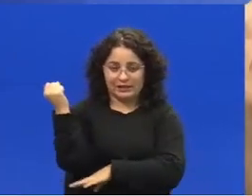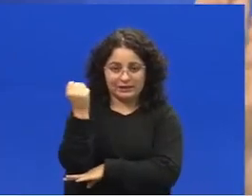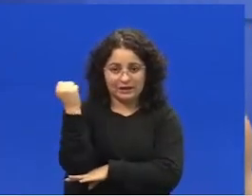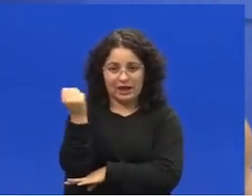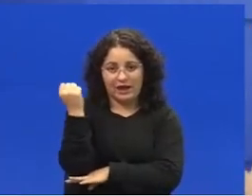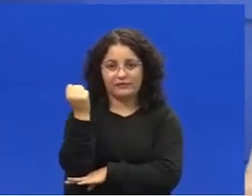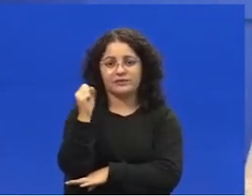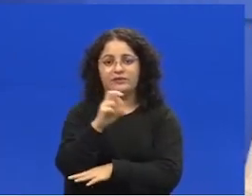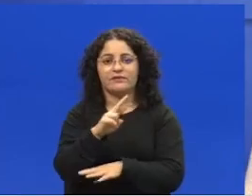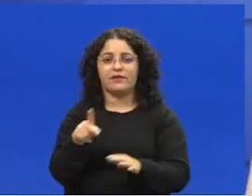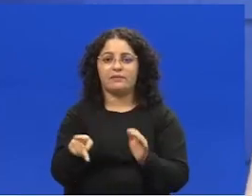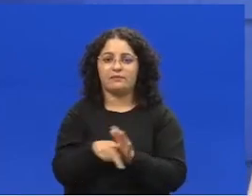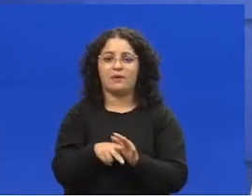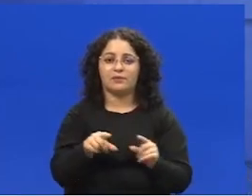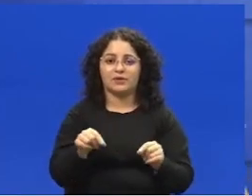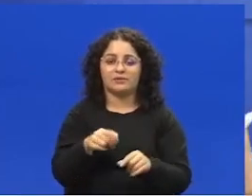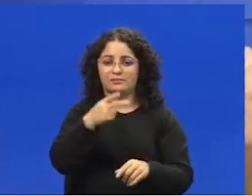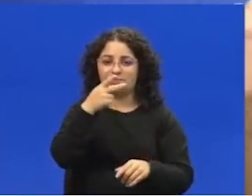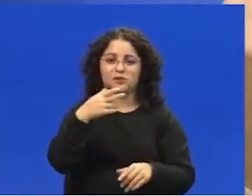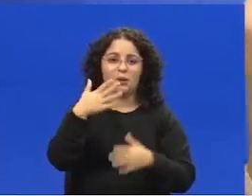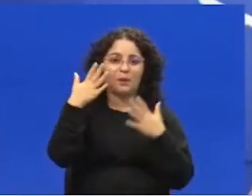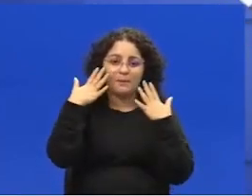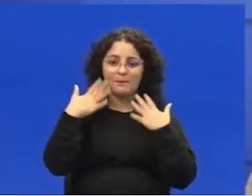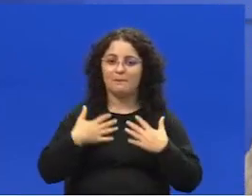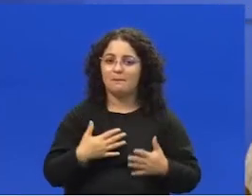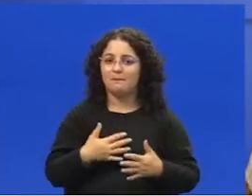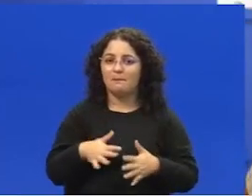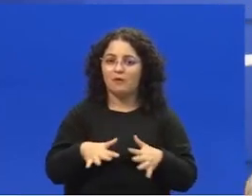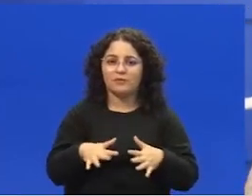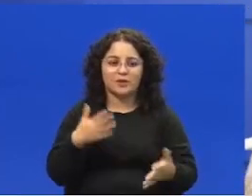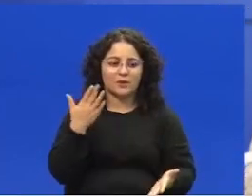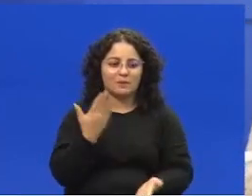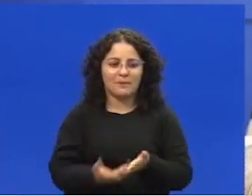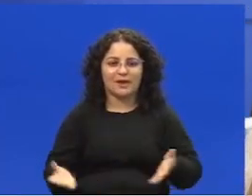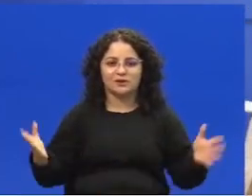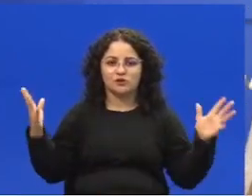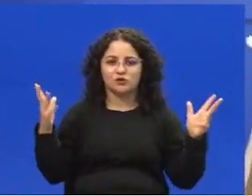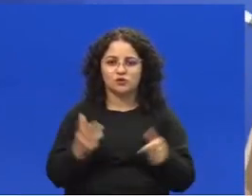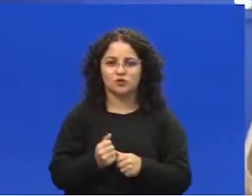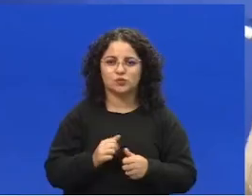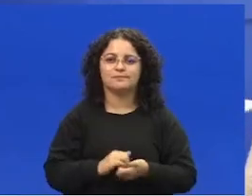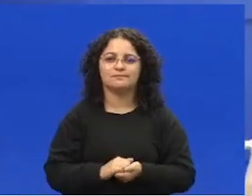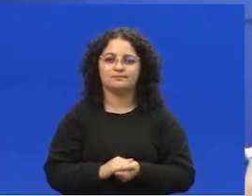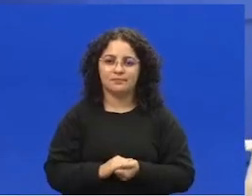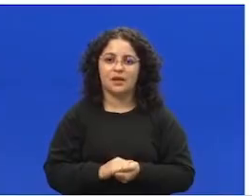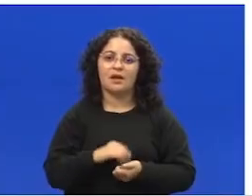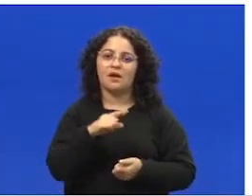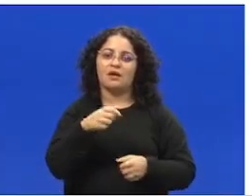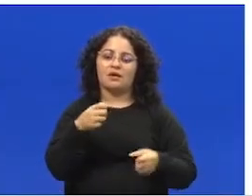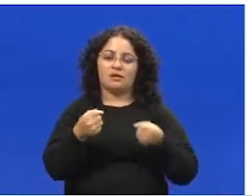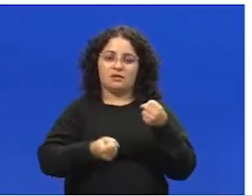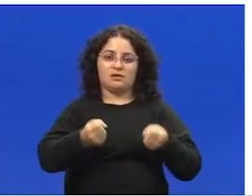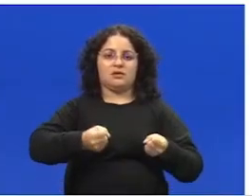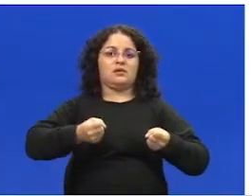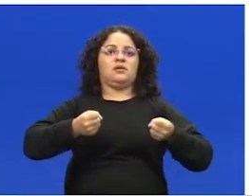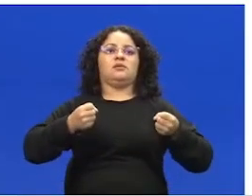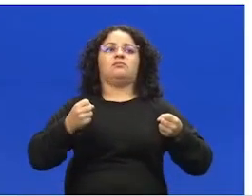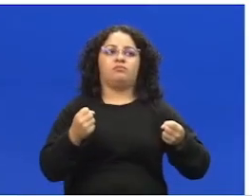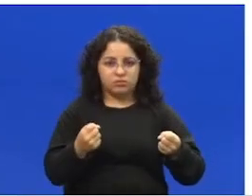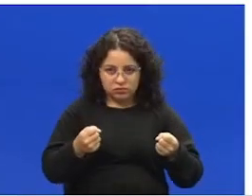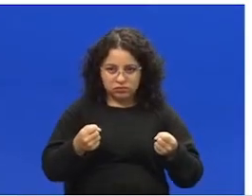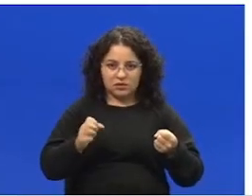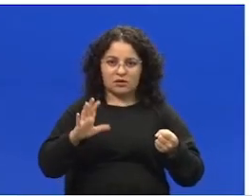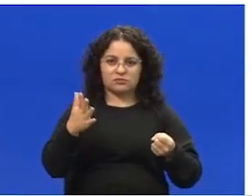uma tetraplegia daquele indivíduo. A fratura por chicote é uma muito comum em nosso meio, porque a gente quase não